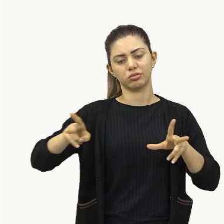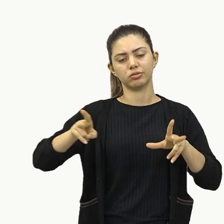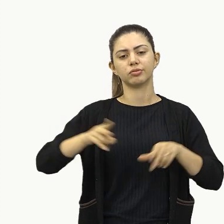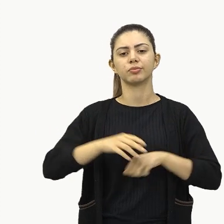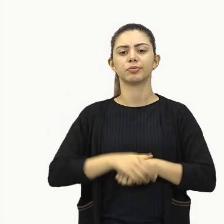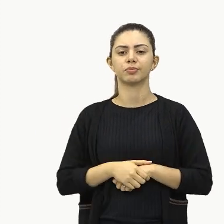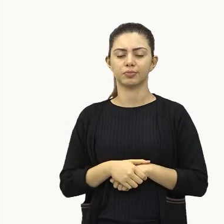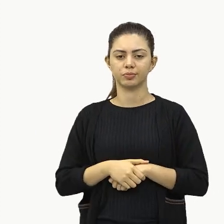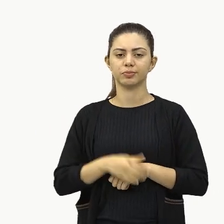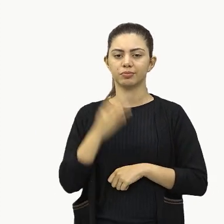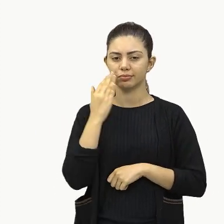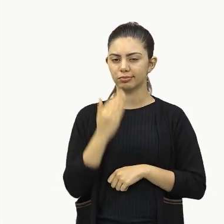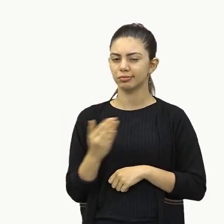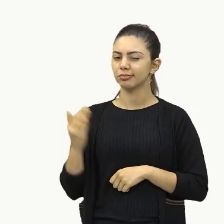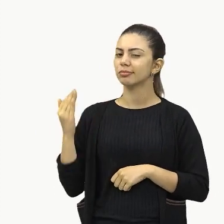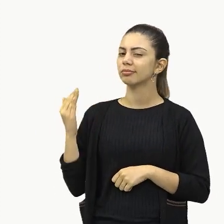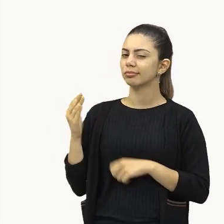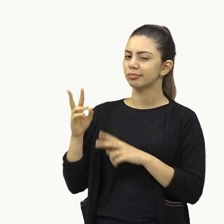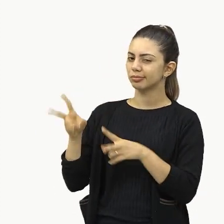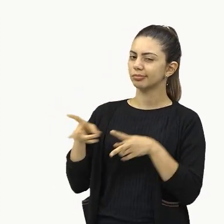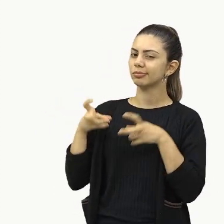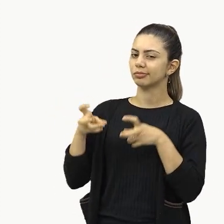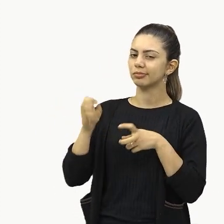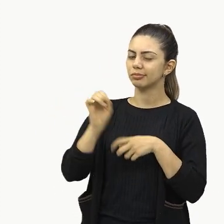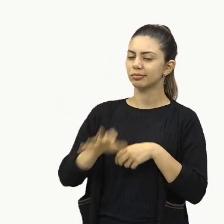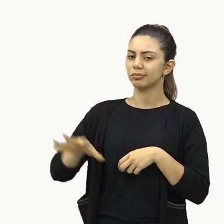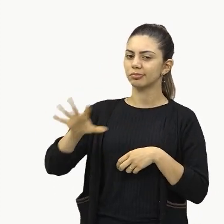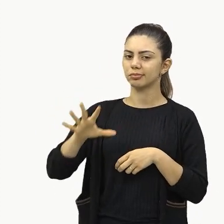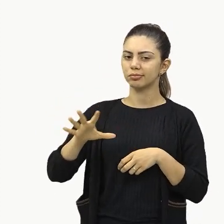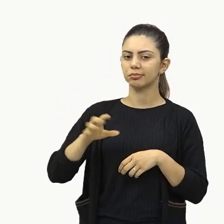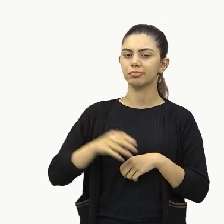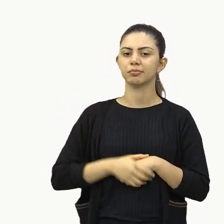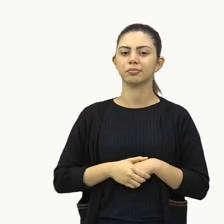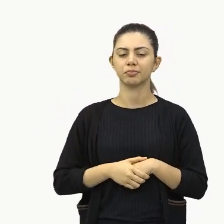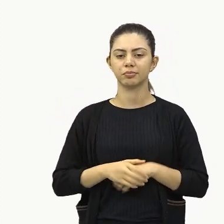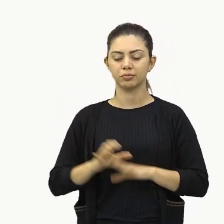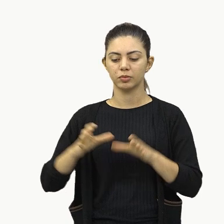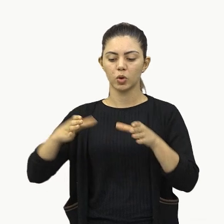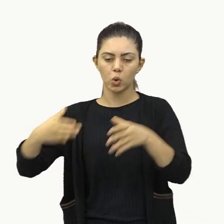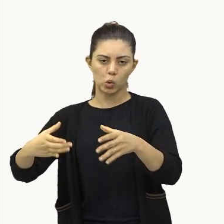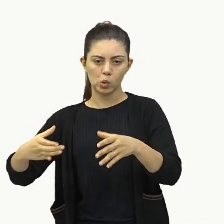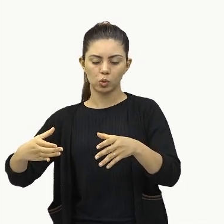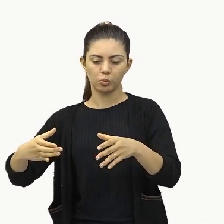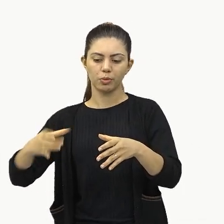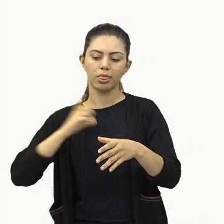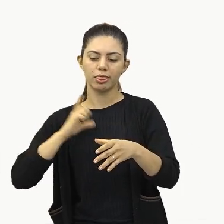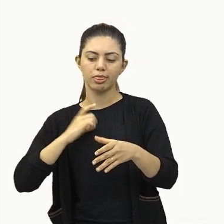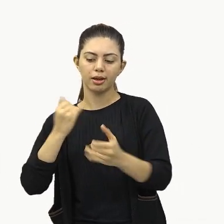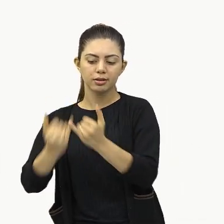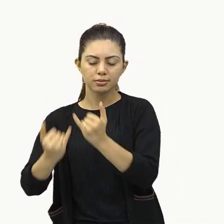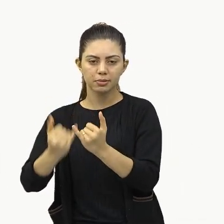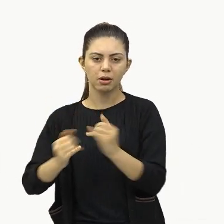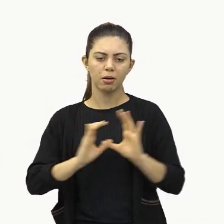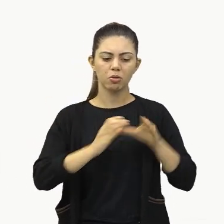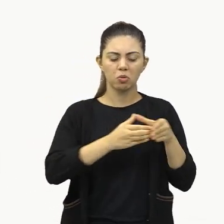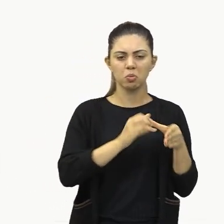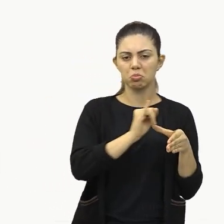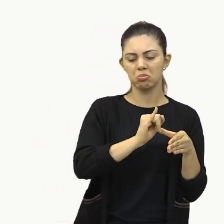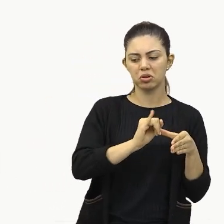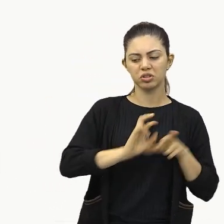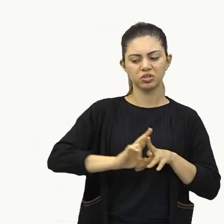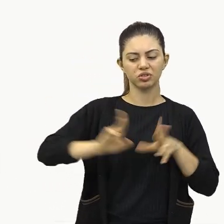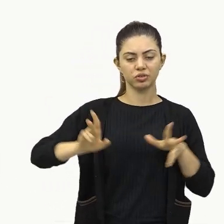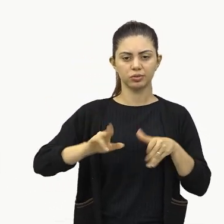propriedades, características diferentes desses três conjuntos aqui. E o que é que leva a gente a fazer mais